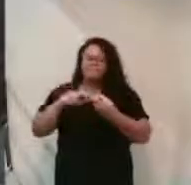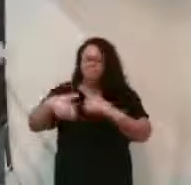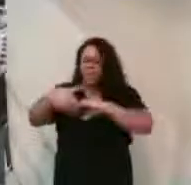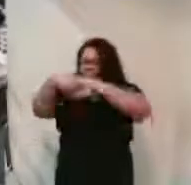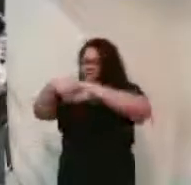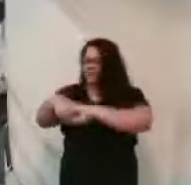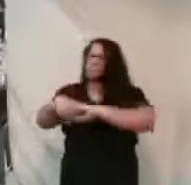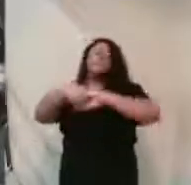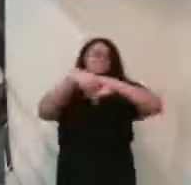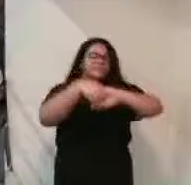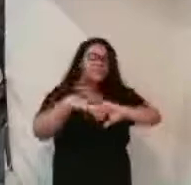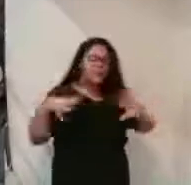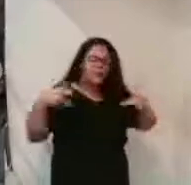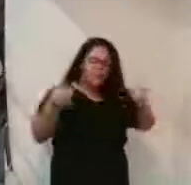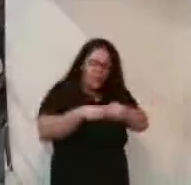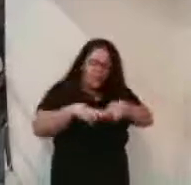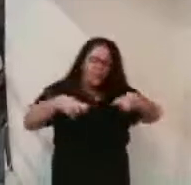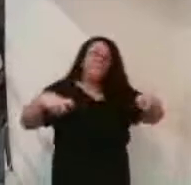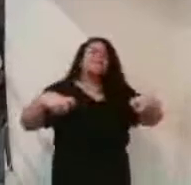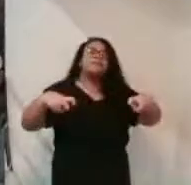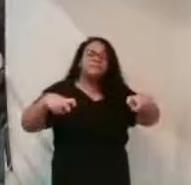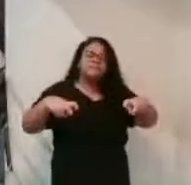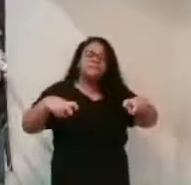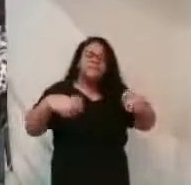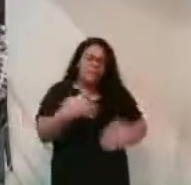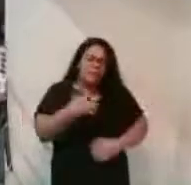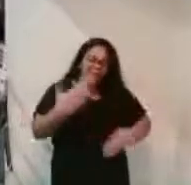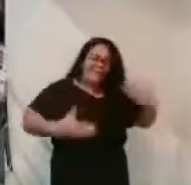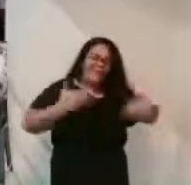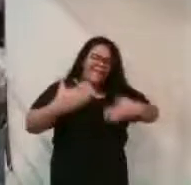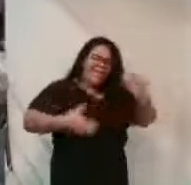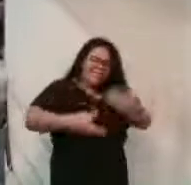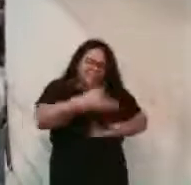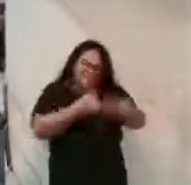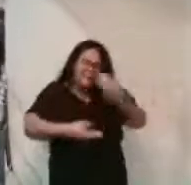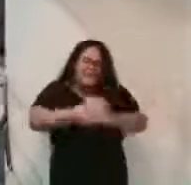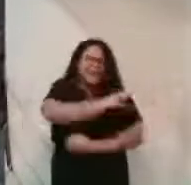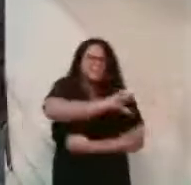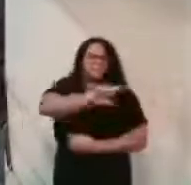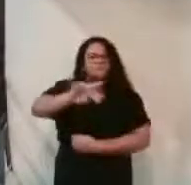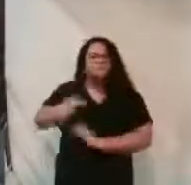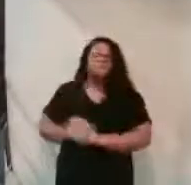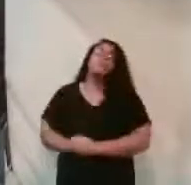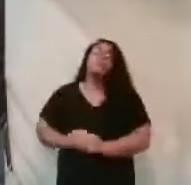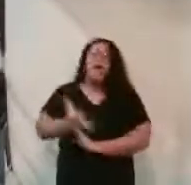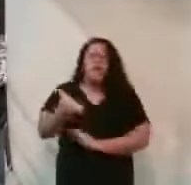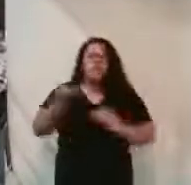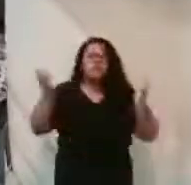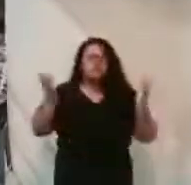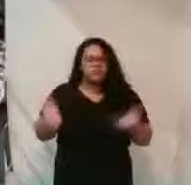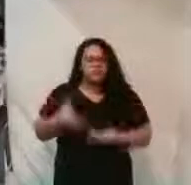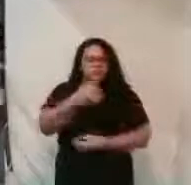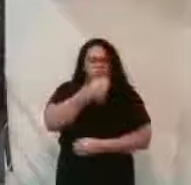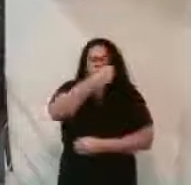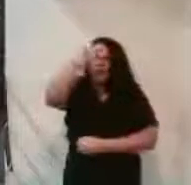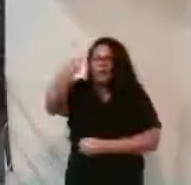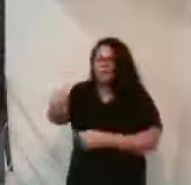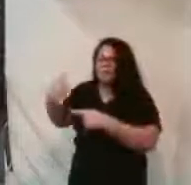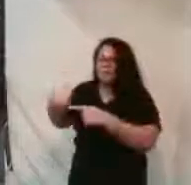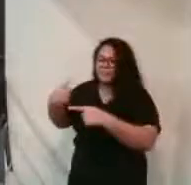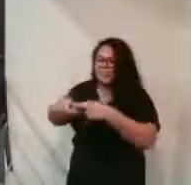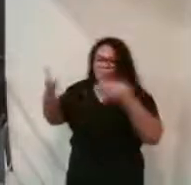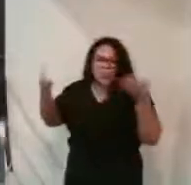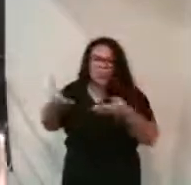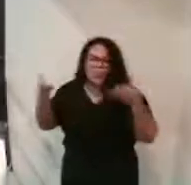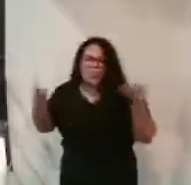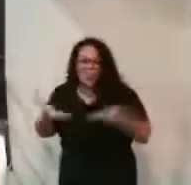Contas, uma honra muito grande tê-los aqui. Eu acho que eu vou passar direto a palavra para os senhores de tantas coisas maravilhosas